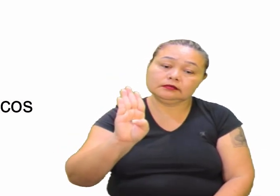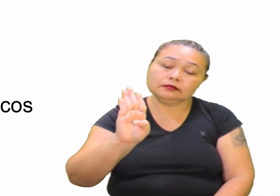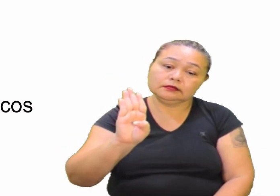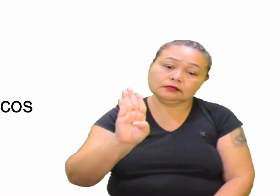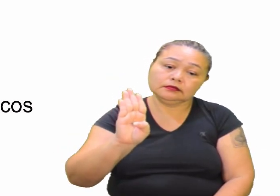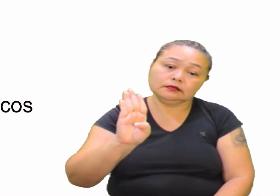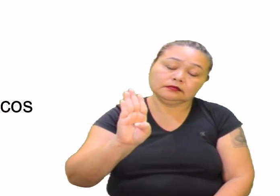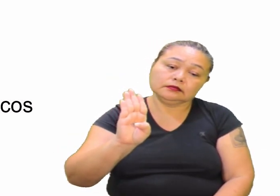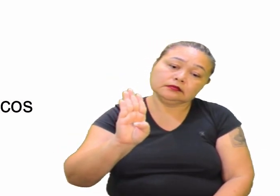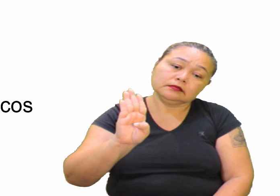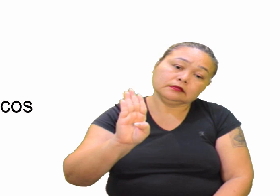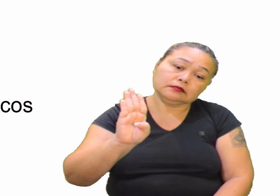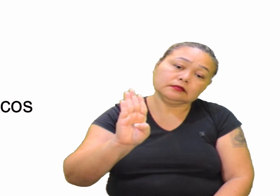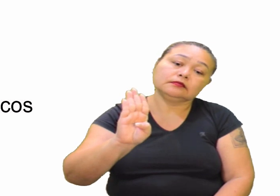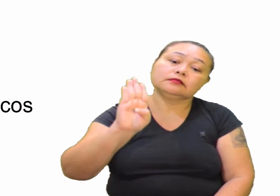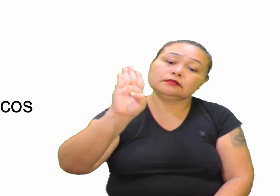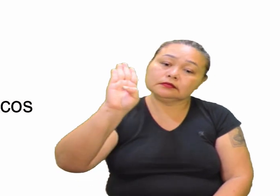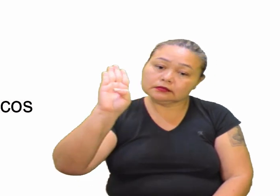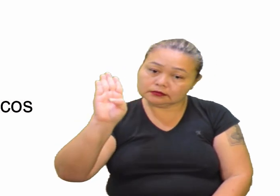B